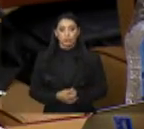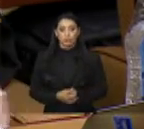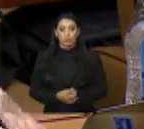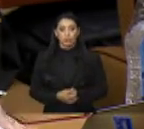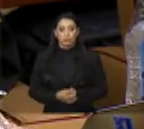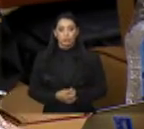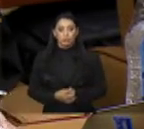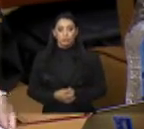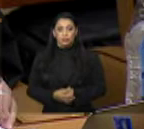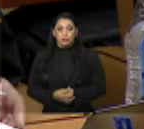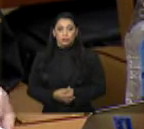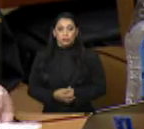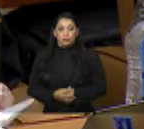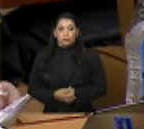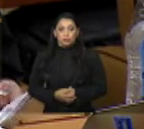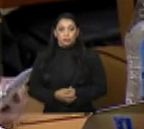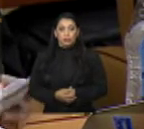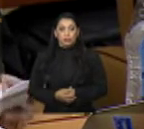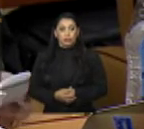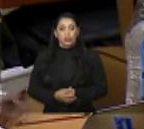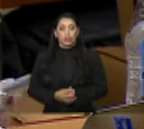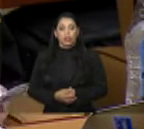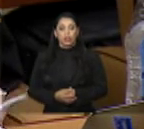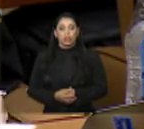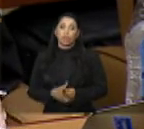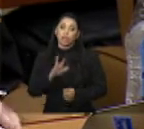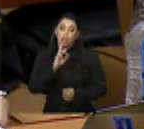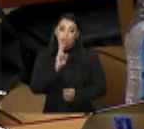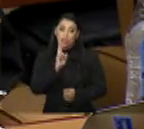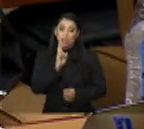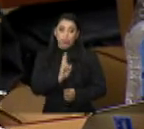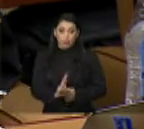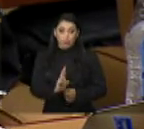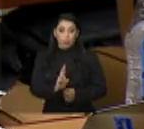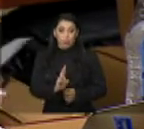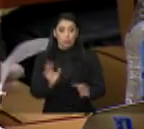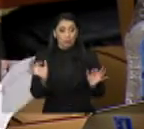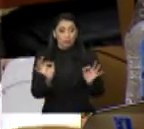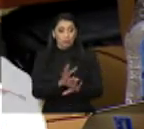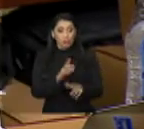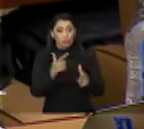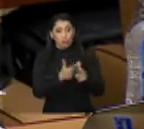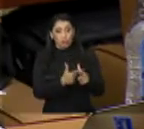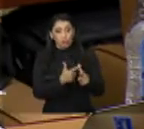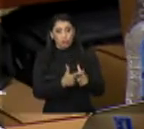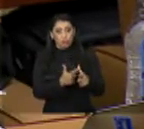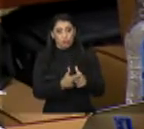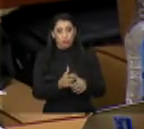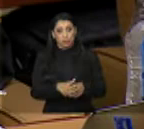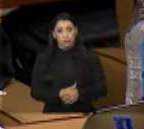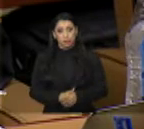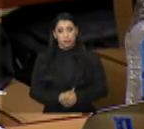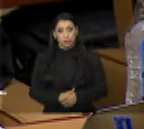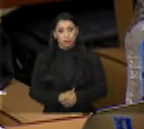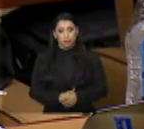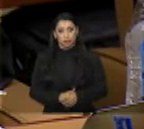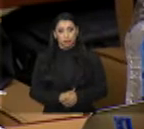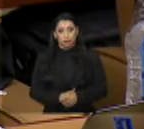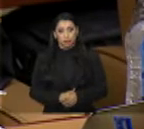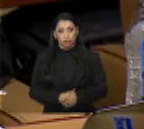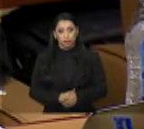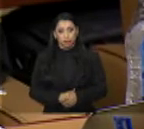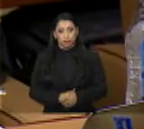cuidar da solução para o problema digo eu Presidente Jaime caminhando para o fim